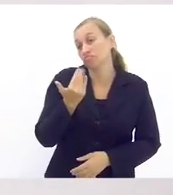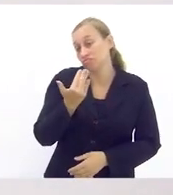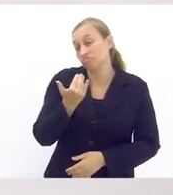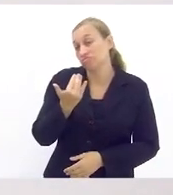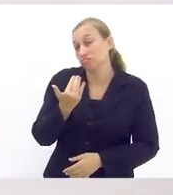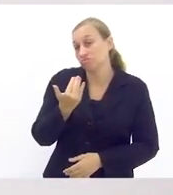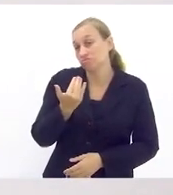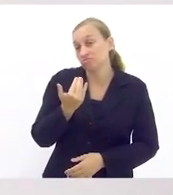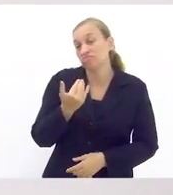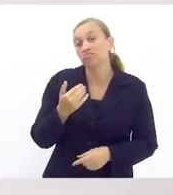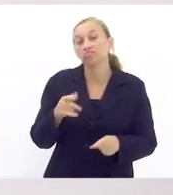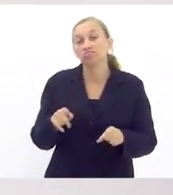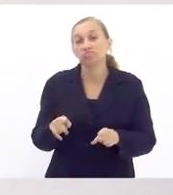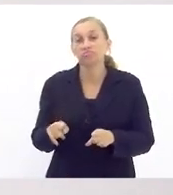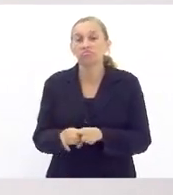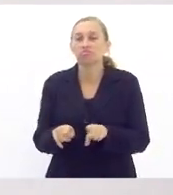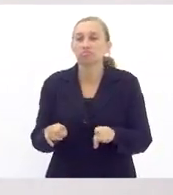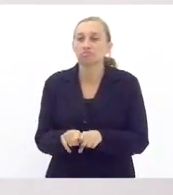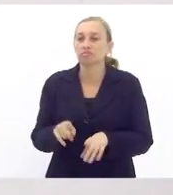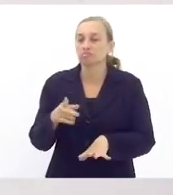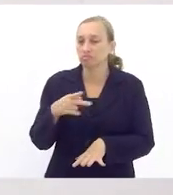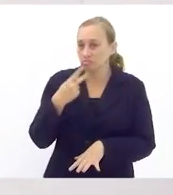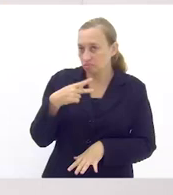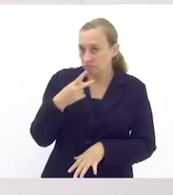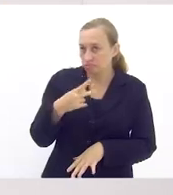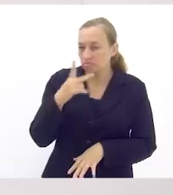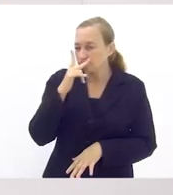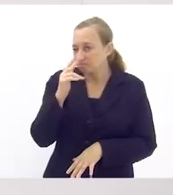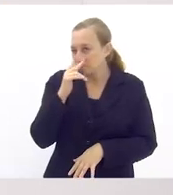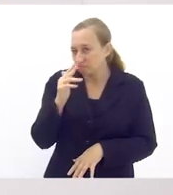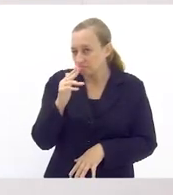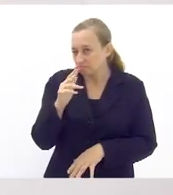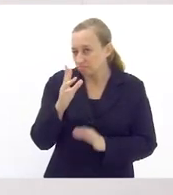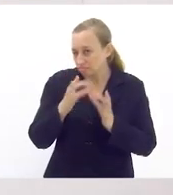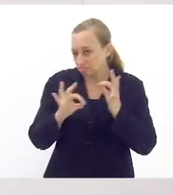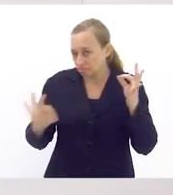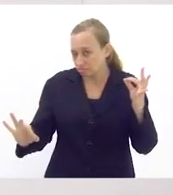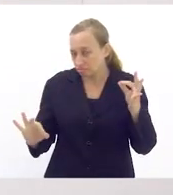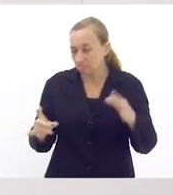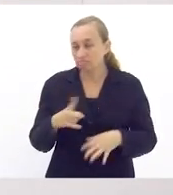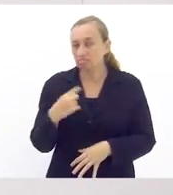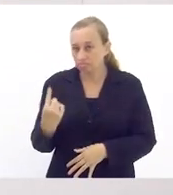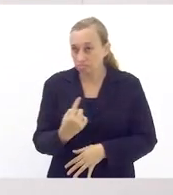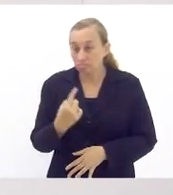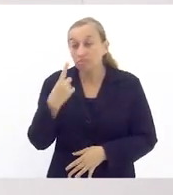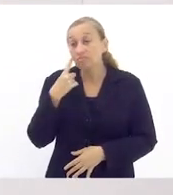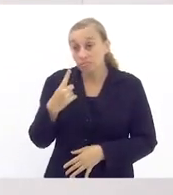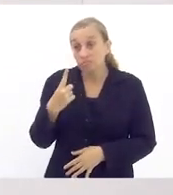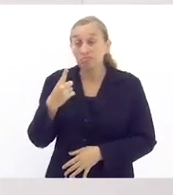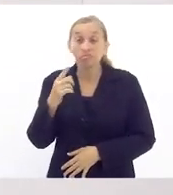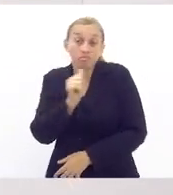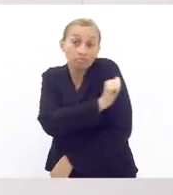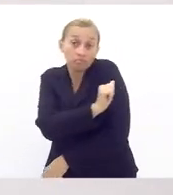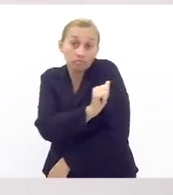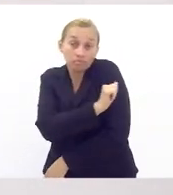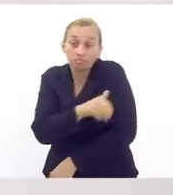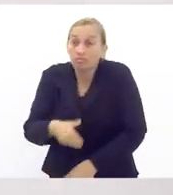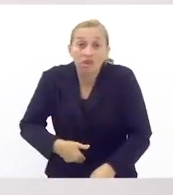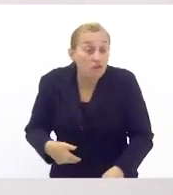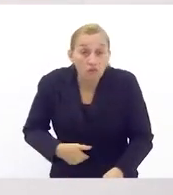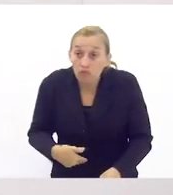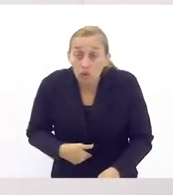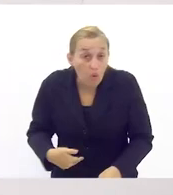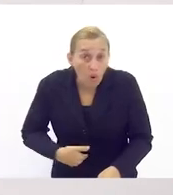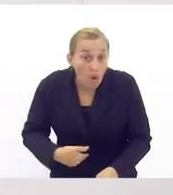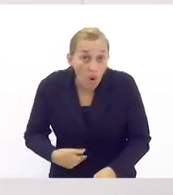a merenda e muitas vezes quando eu falo isso parece uma coisa muito distante mas a gente vê alunos que passam mal de fome